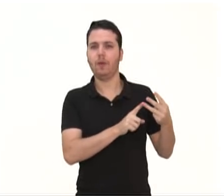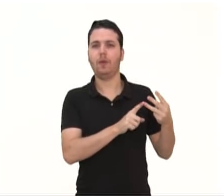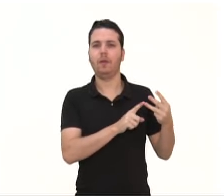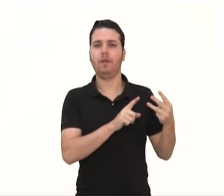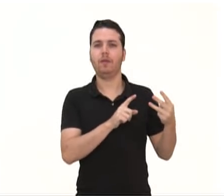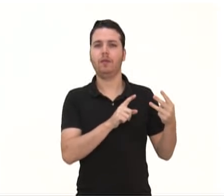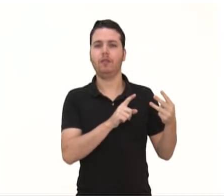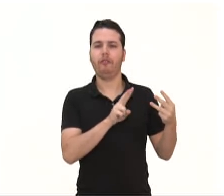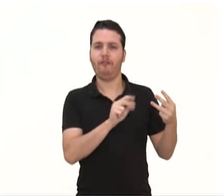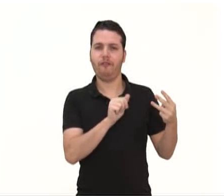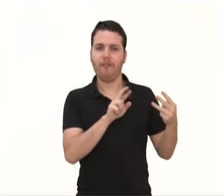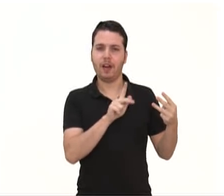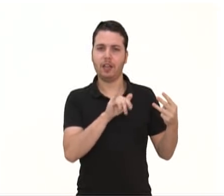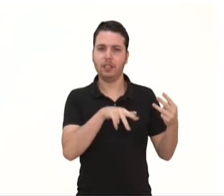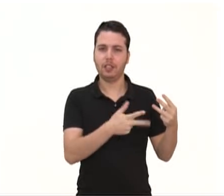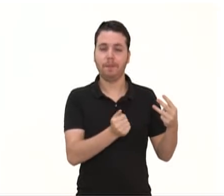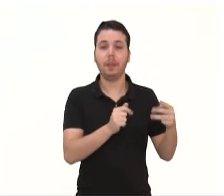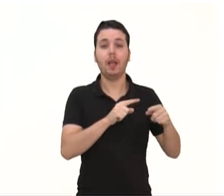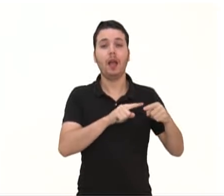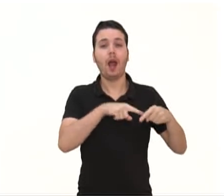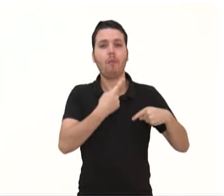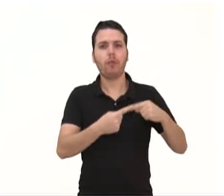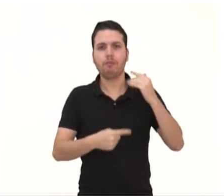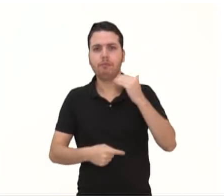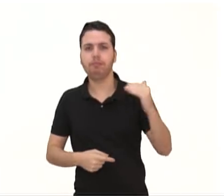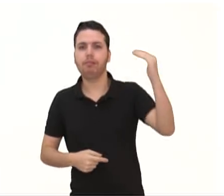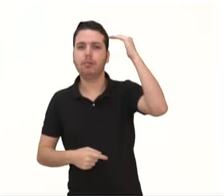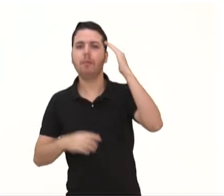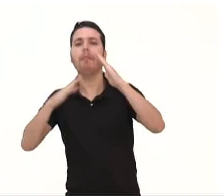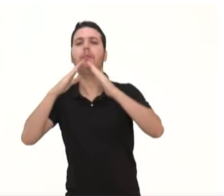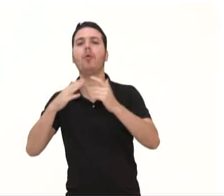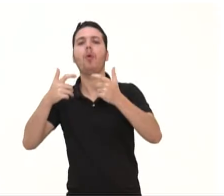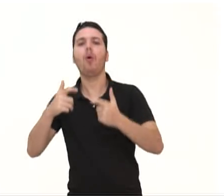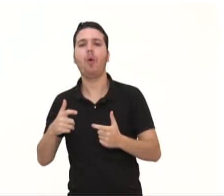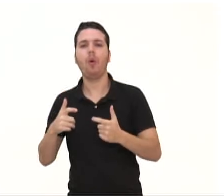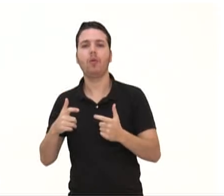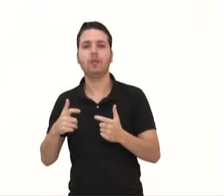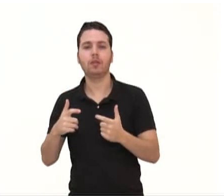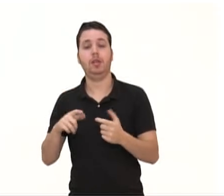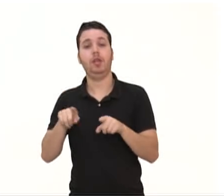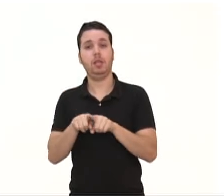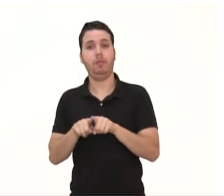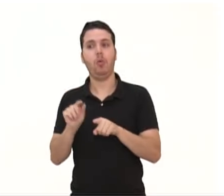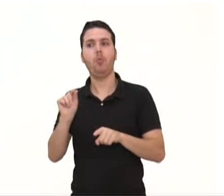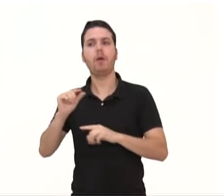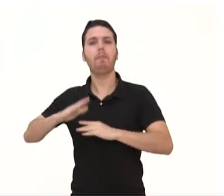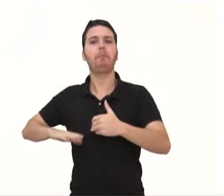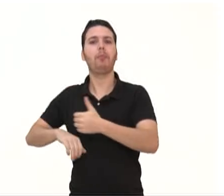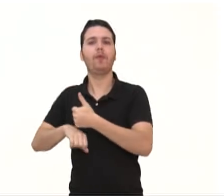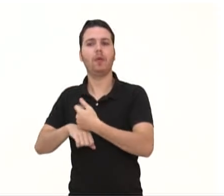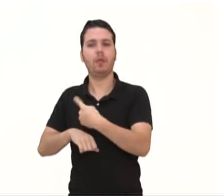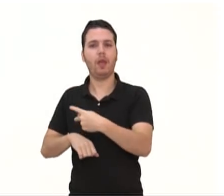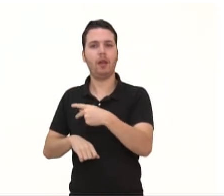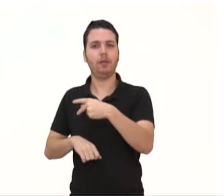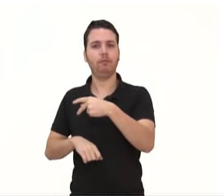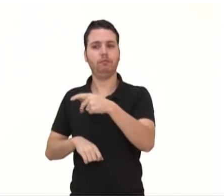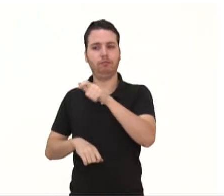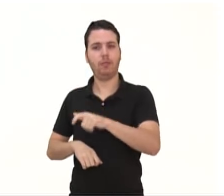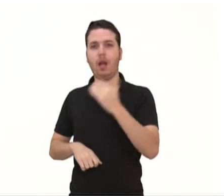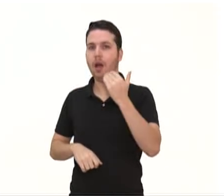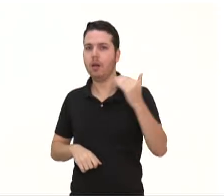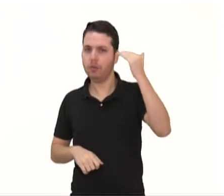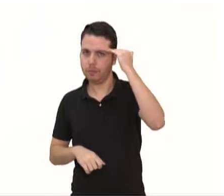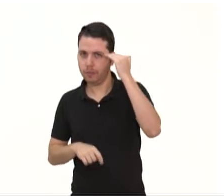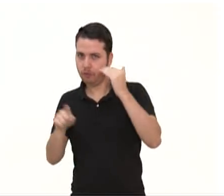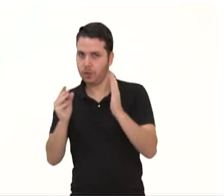olhada onde que ele morou depois de adulto e o que é que ele fez como profissão depois de adulto? E você vai completar lá no seu